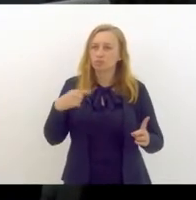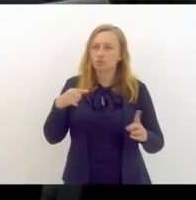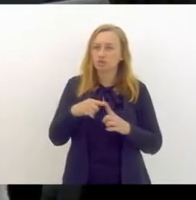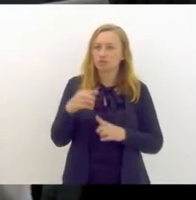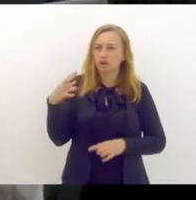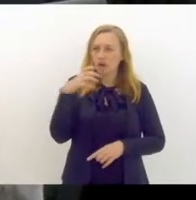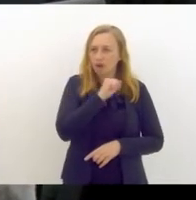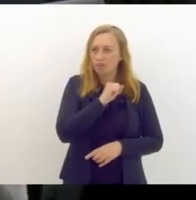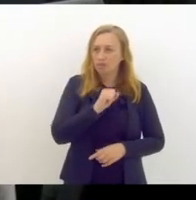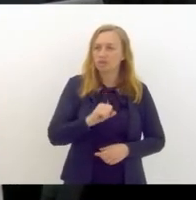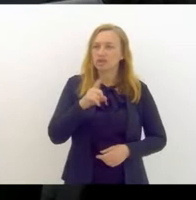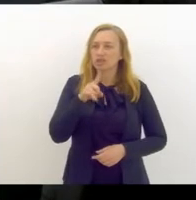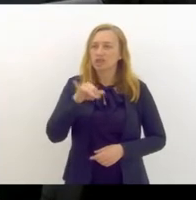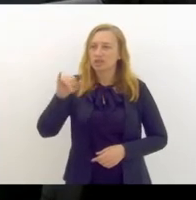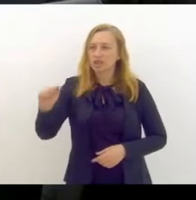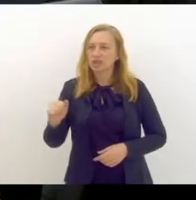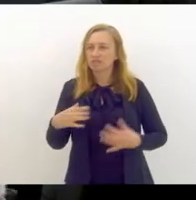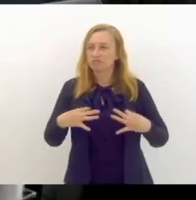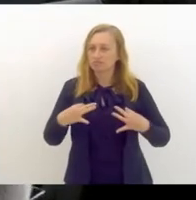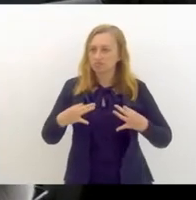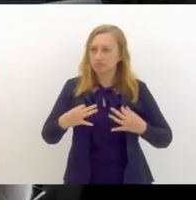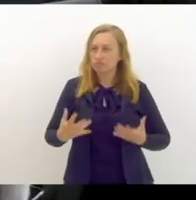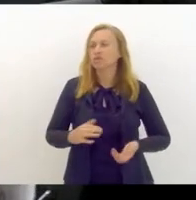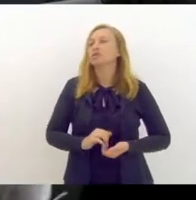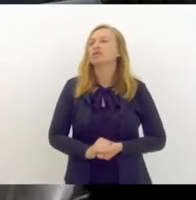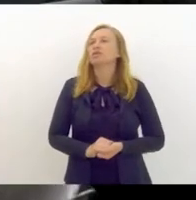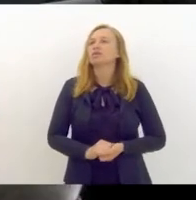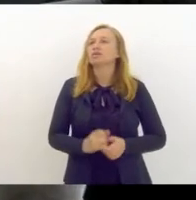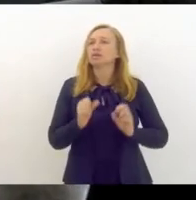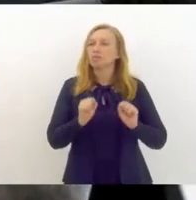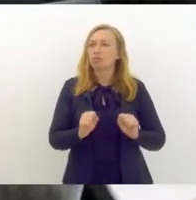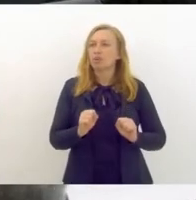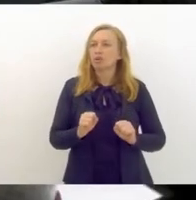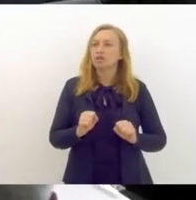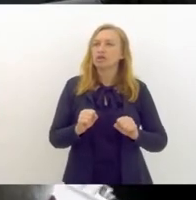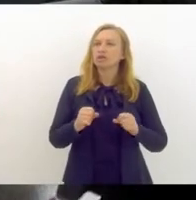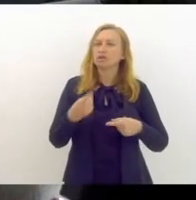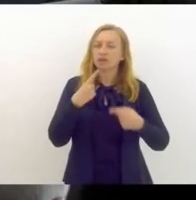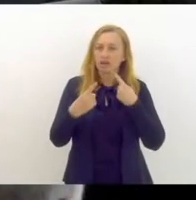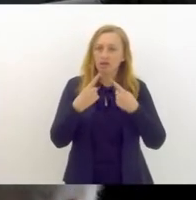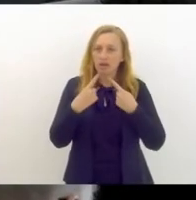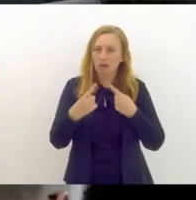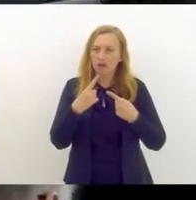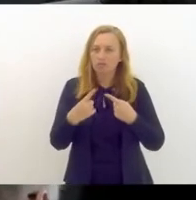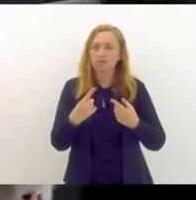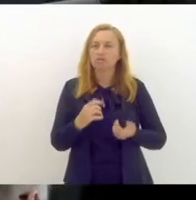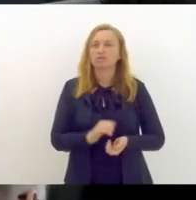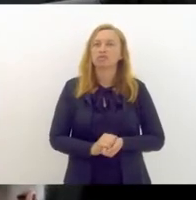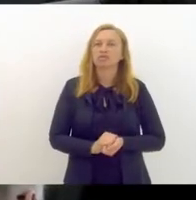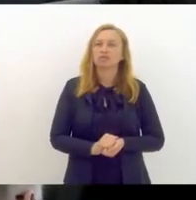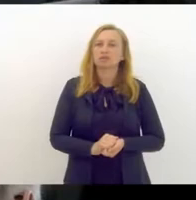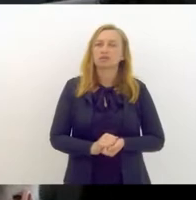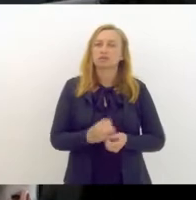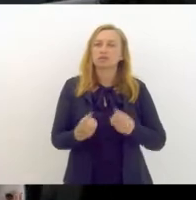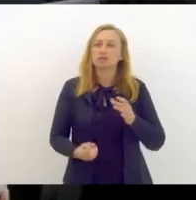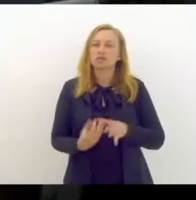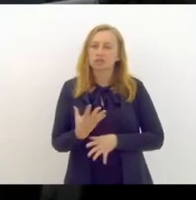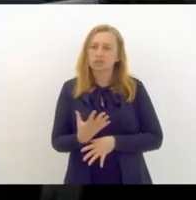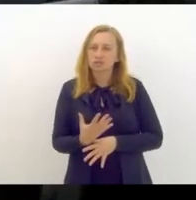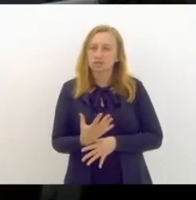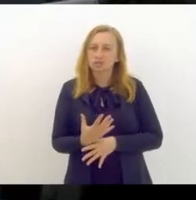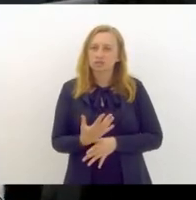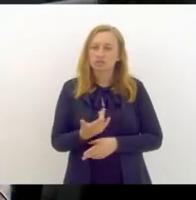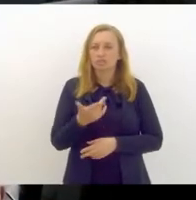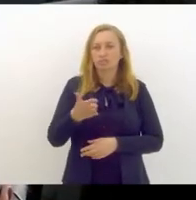objetivo. O INEA está à disposição, né, para que a gente possa alongar o debate, tanto da forma criativa quanto da forma das